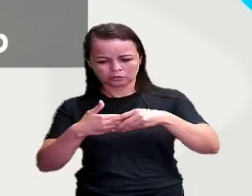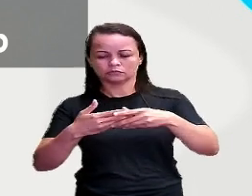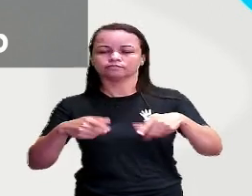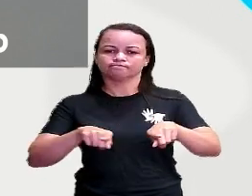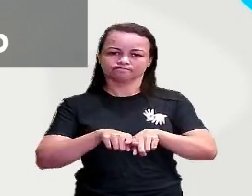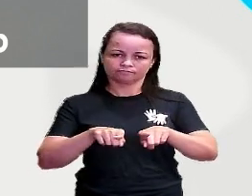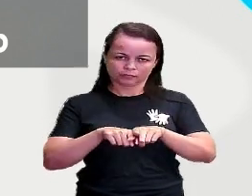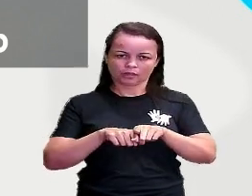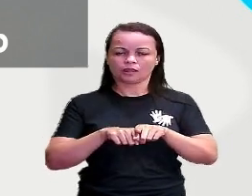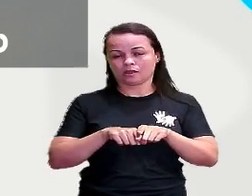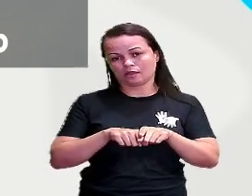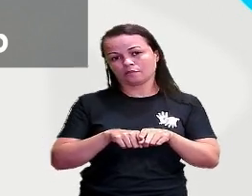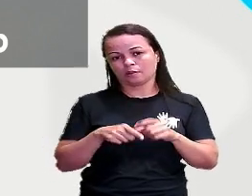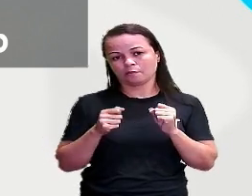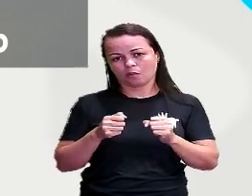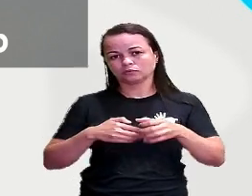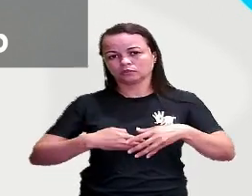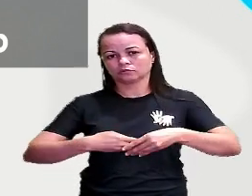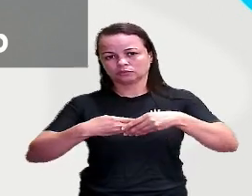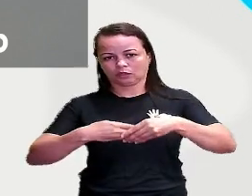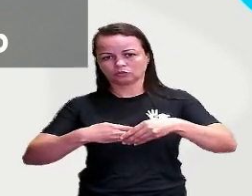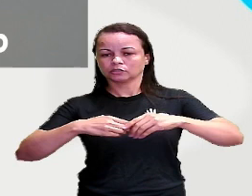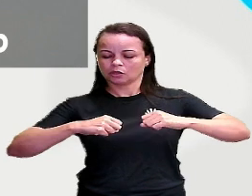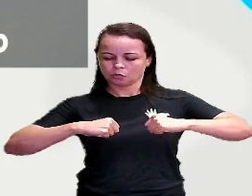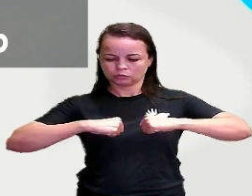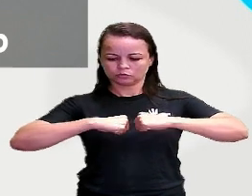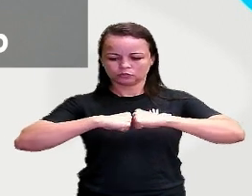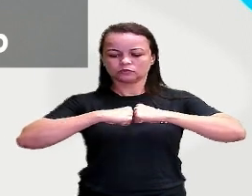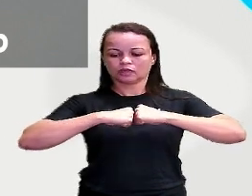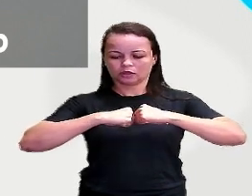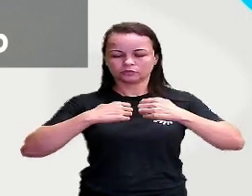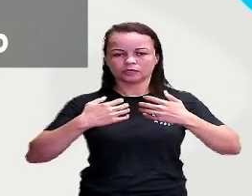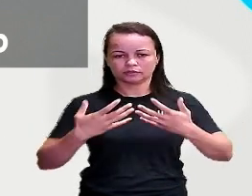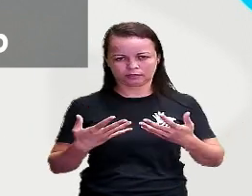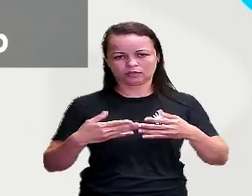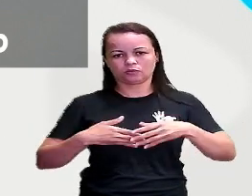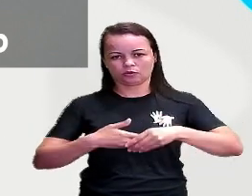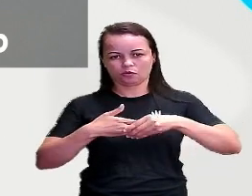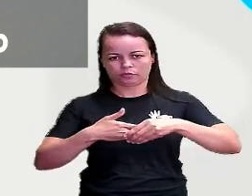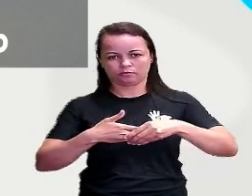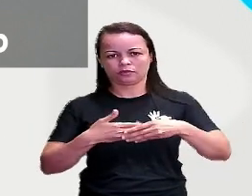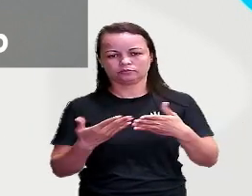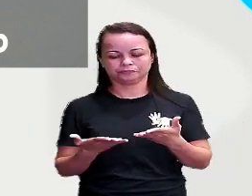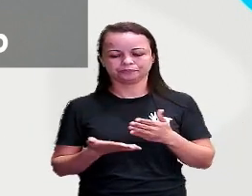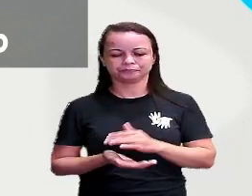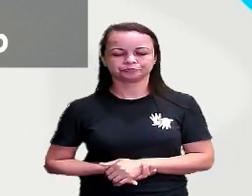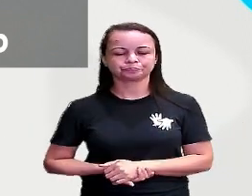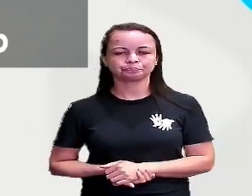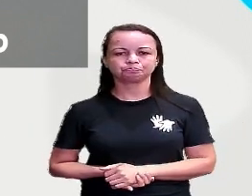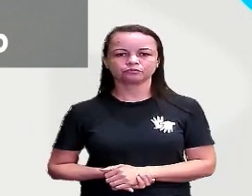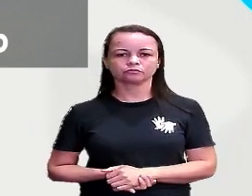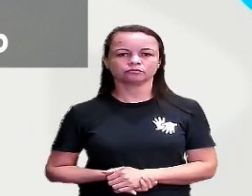Ele pode tratar aí de uma saudação. Quando eu encontro uma pessoa, eu vou lá e cumprimento-a.